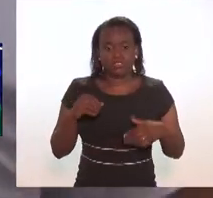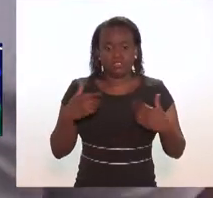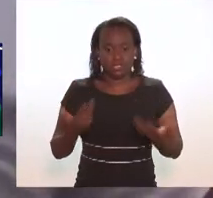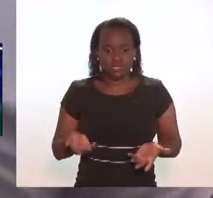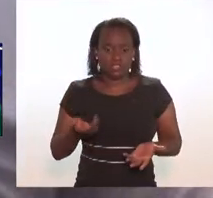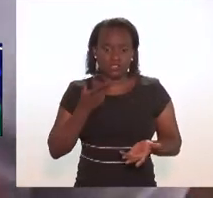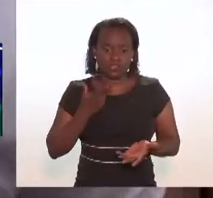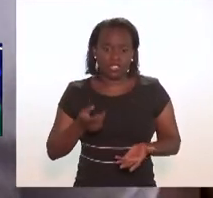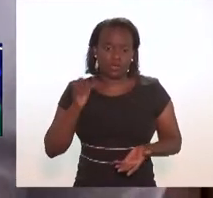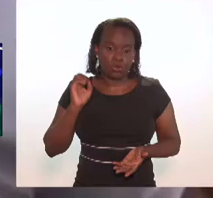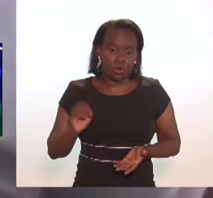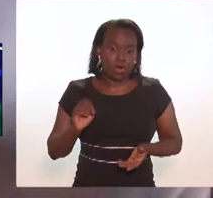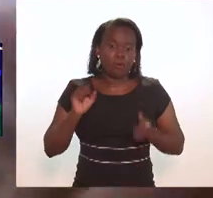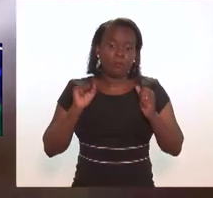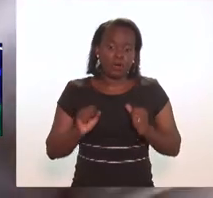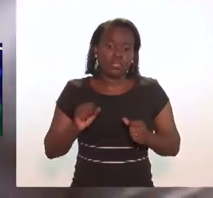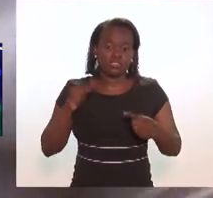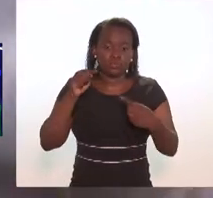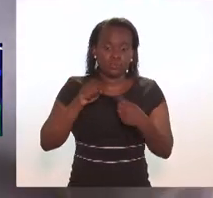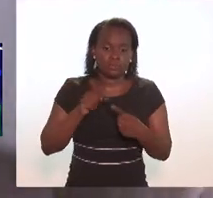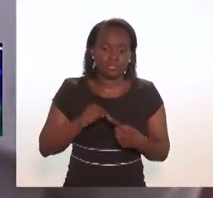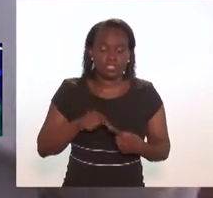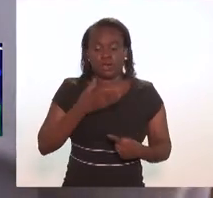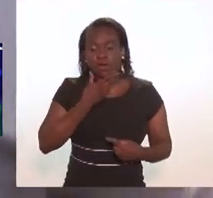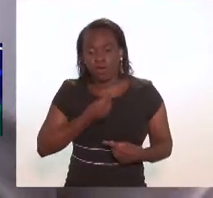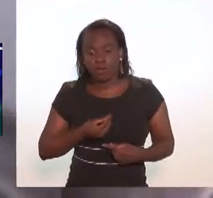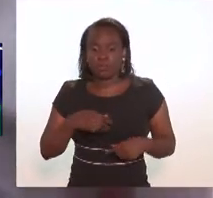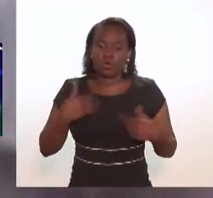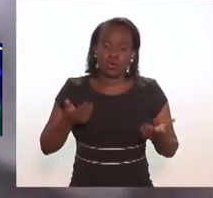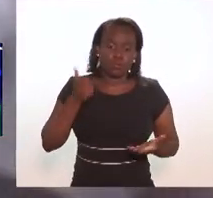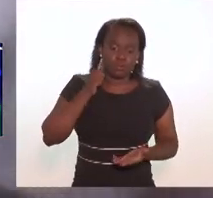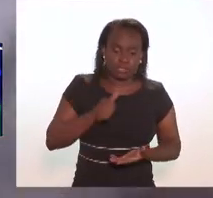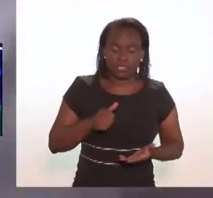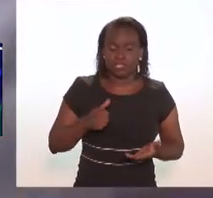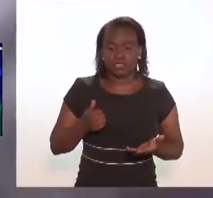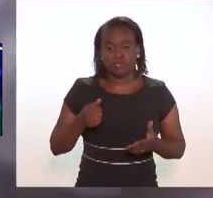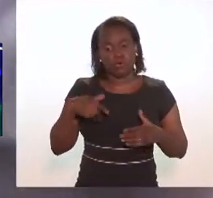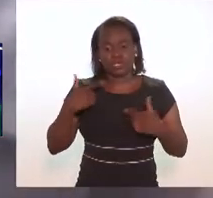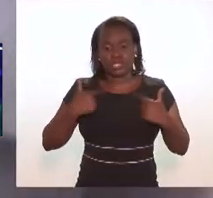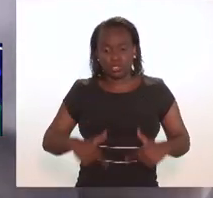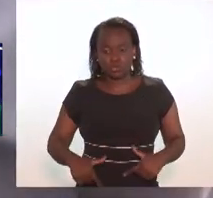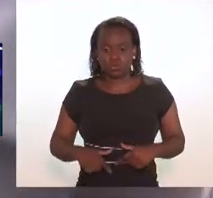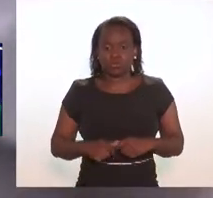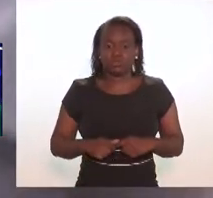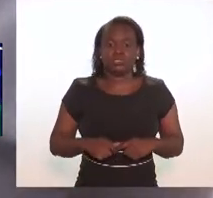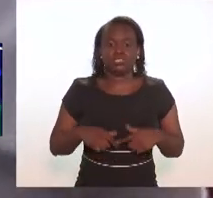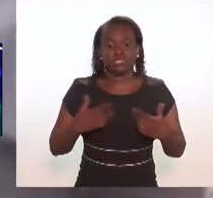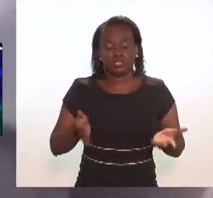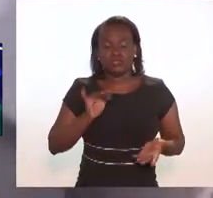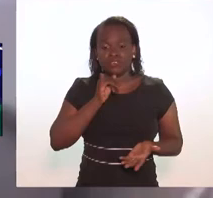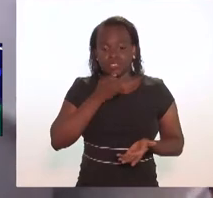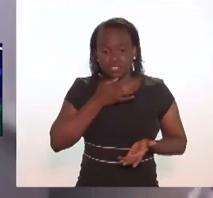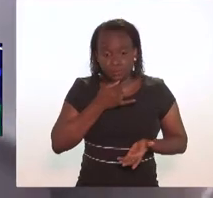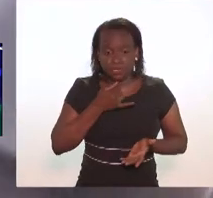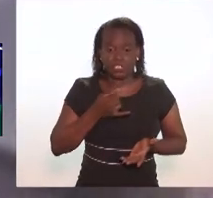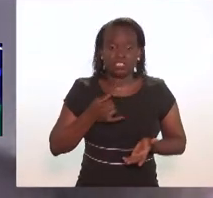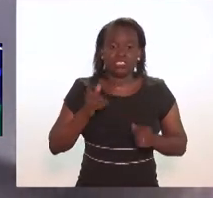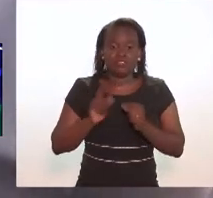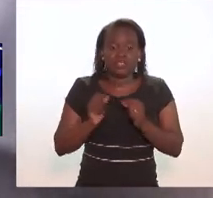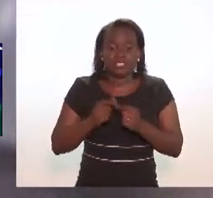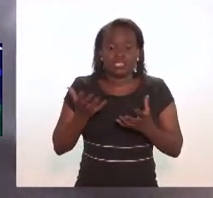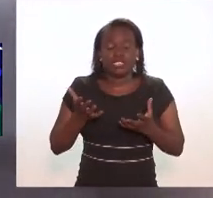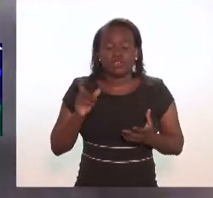O, você pode se referir tanto ao masculino como ao gênero neutro, tá? Infelizmente, o que estão querendo